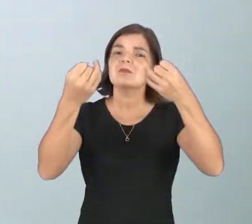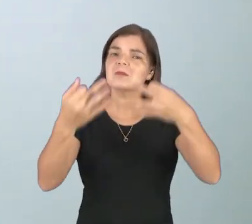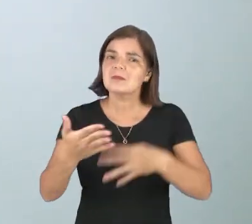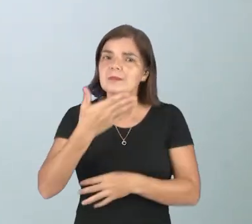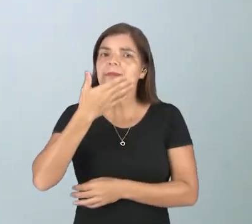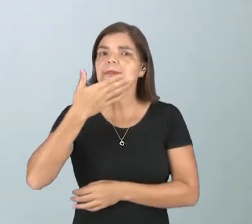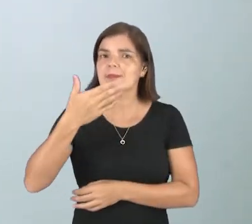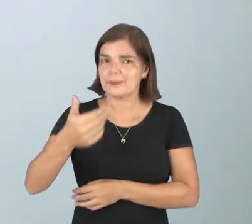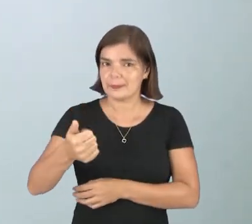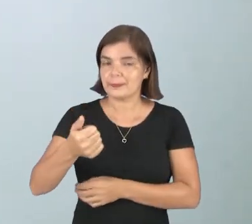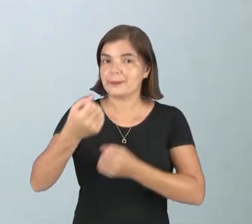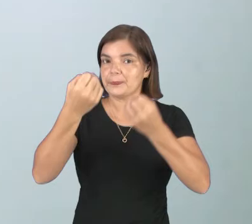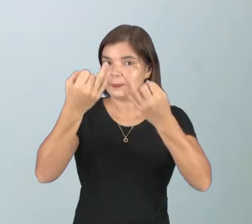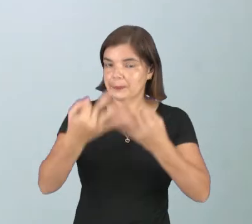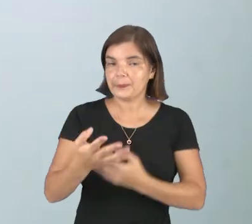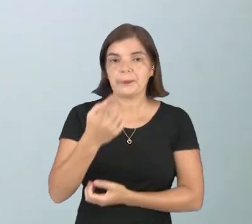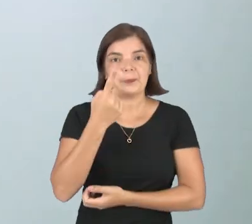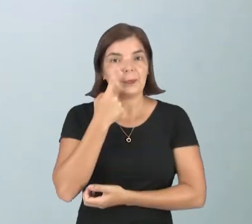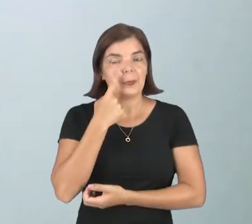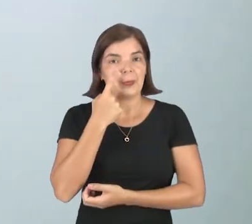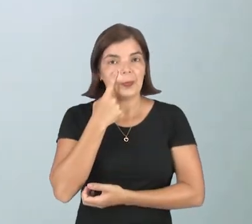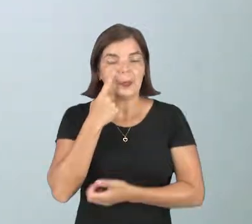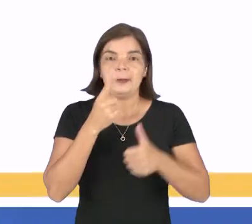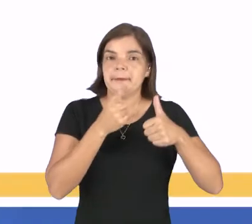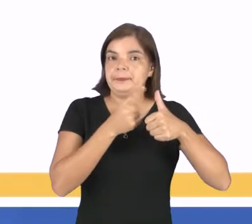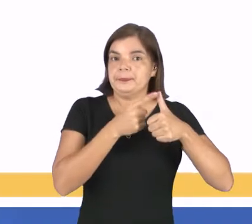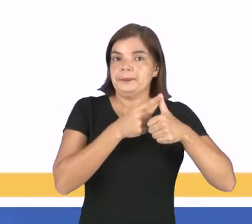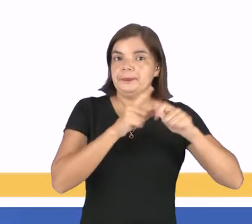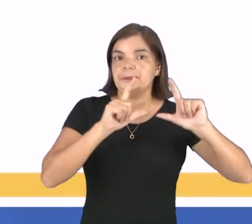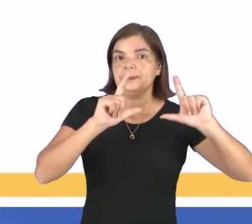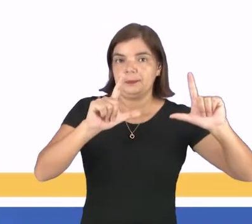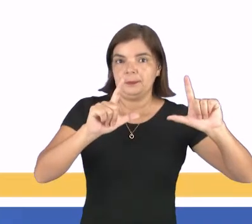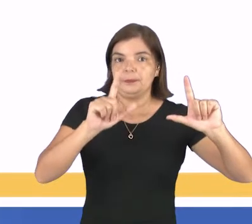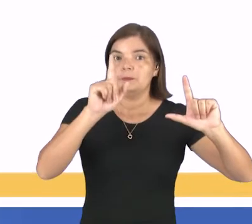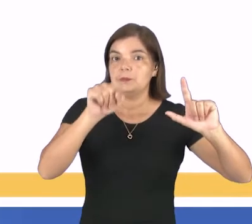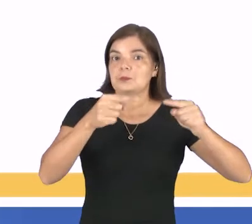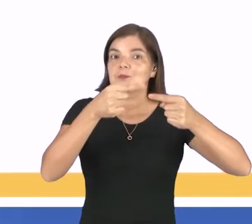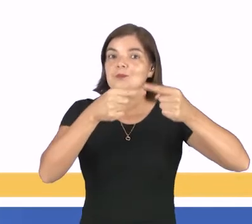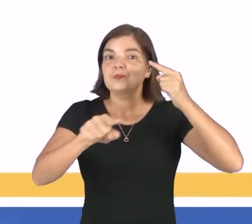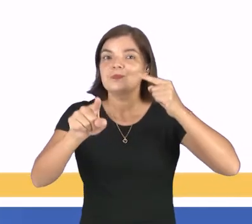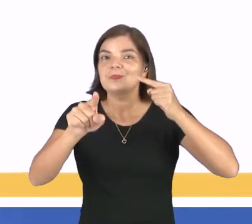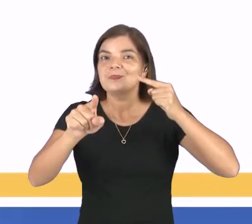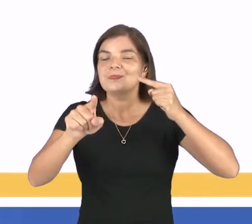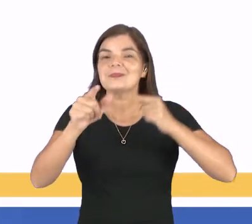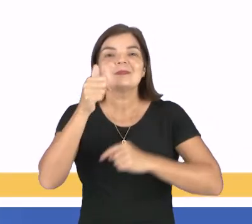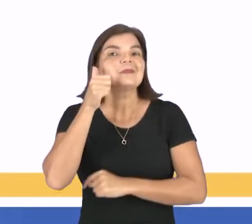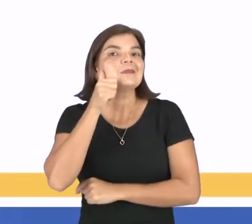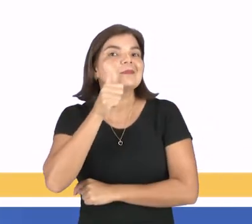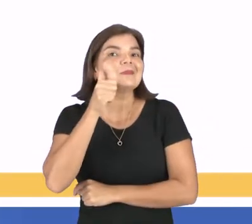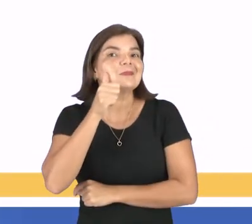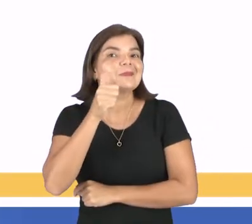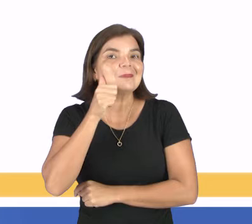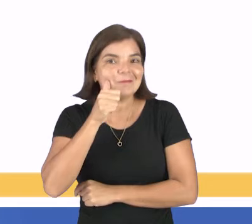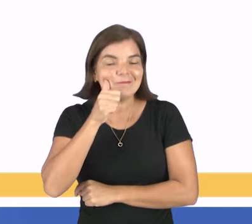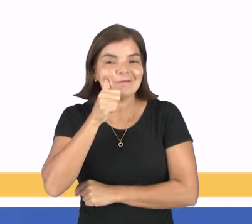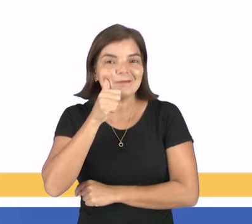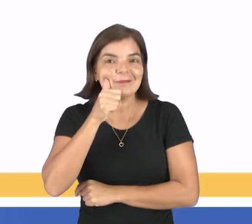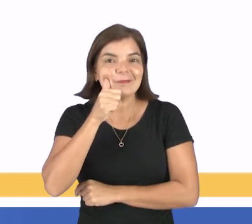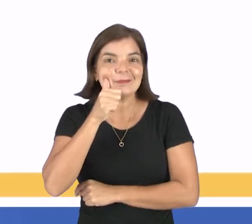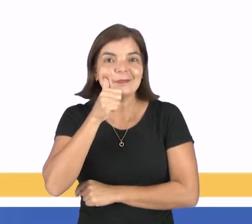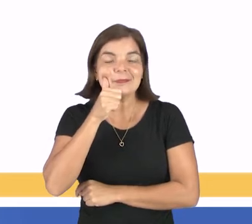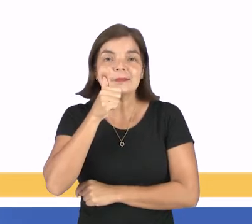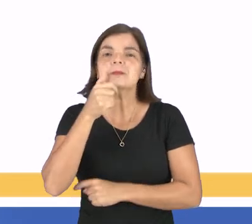melhor. Vou explicar para vocês. Observem a primeira placa. É proibida. Proibida está no